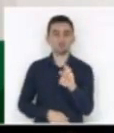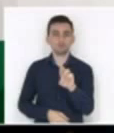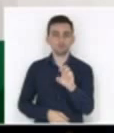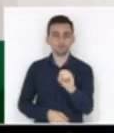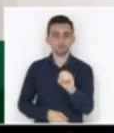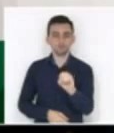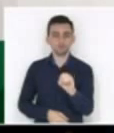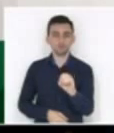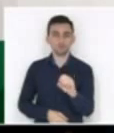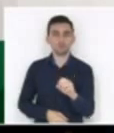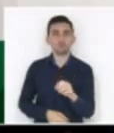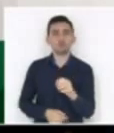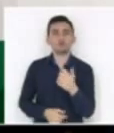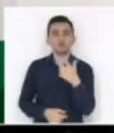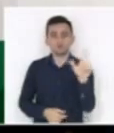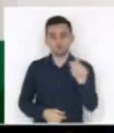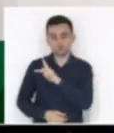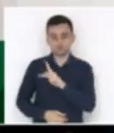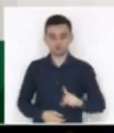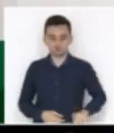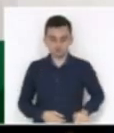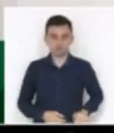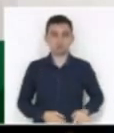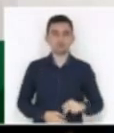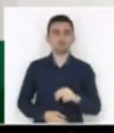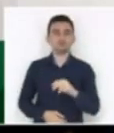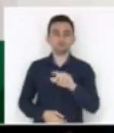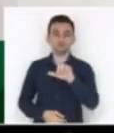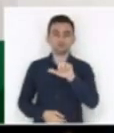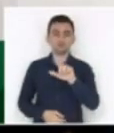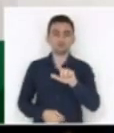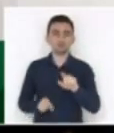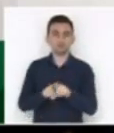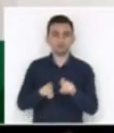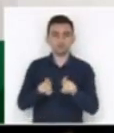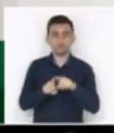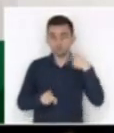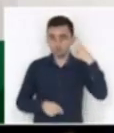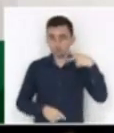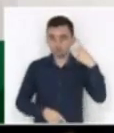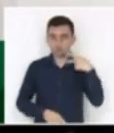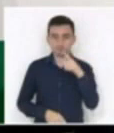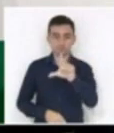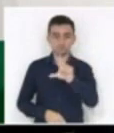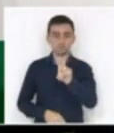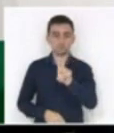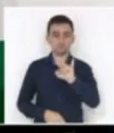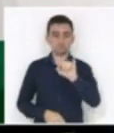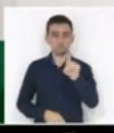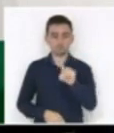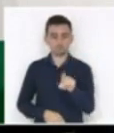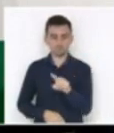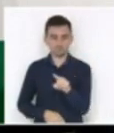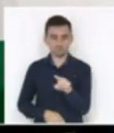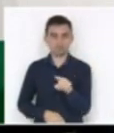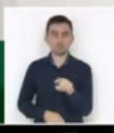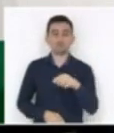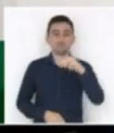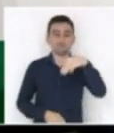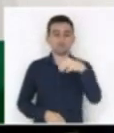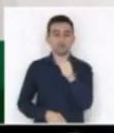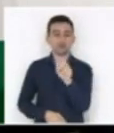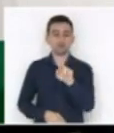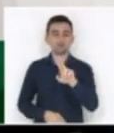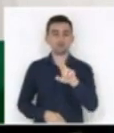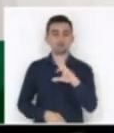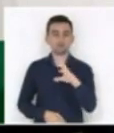Alcebiade dos Anjos, o presidente da Câmara, o Luiz Carlos Oliveira, vereador do PP, o Marcelo Serafini, chefe de gabinete,